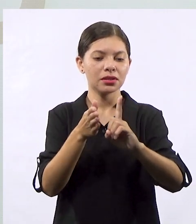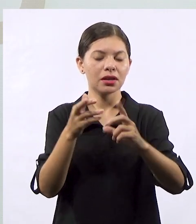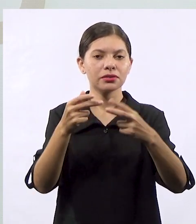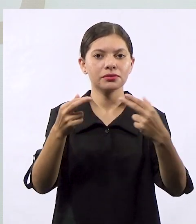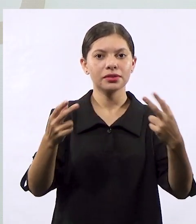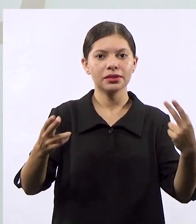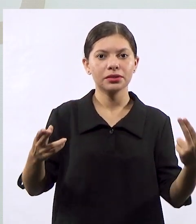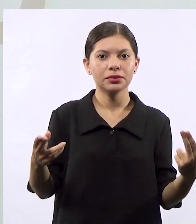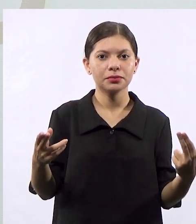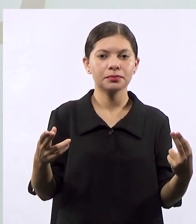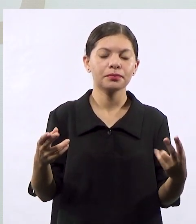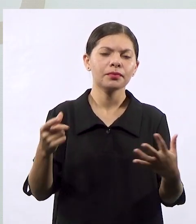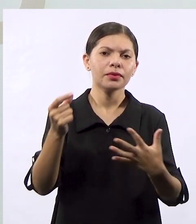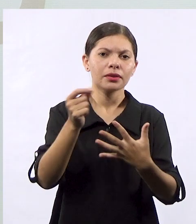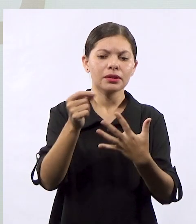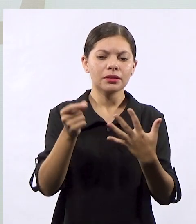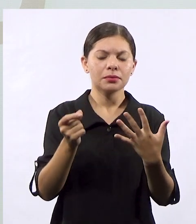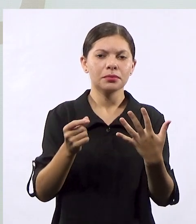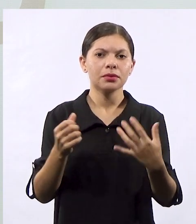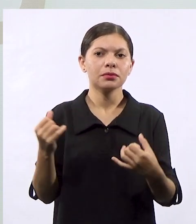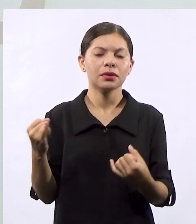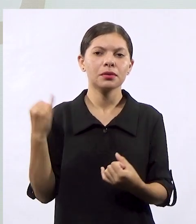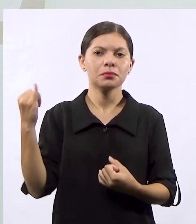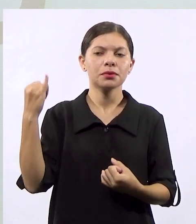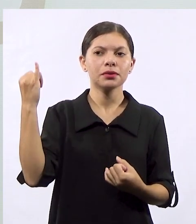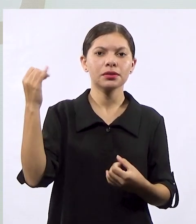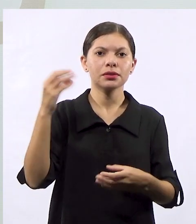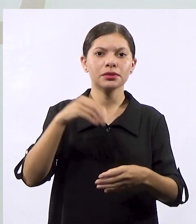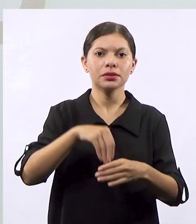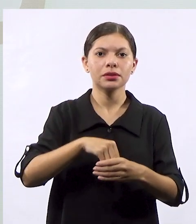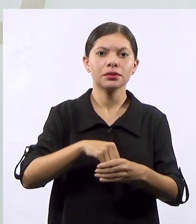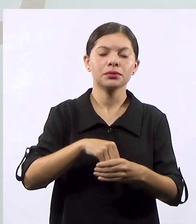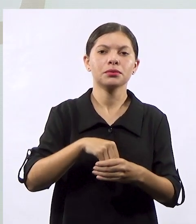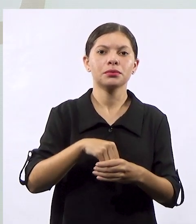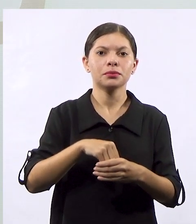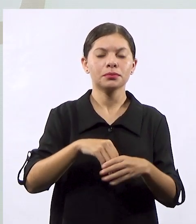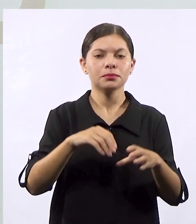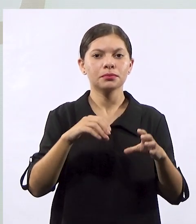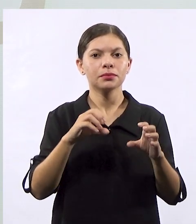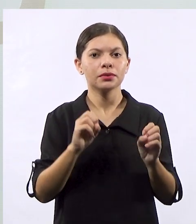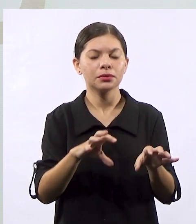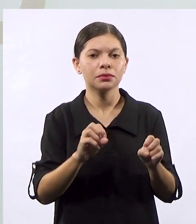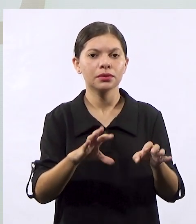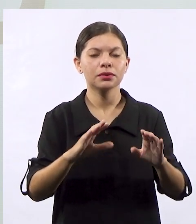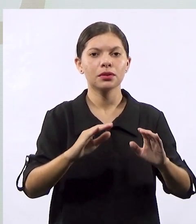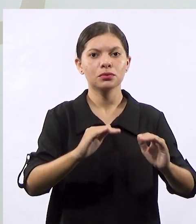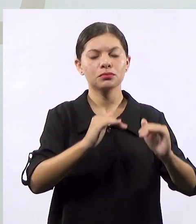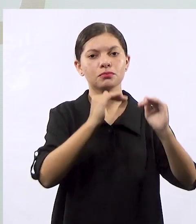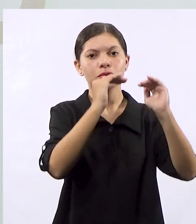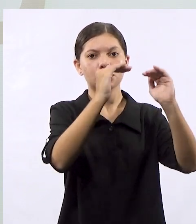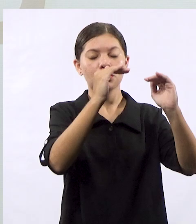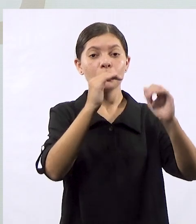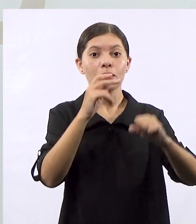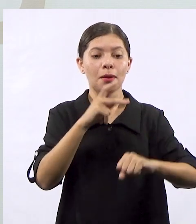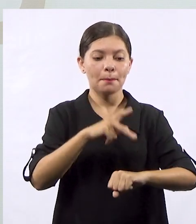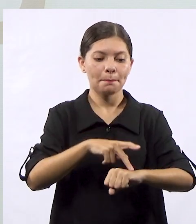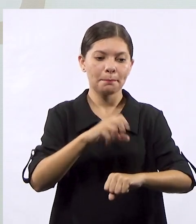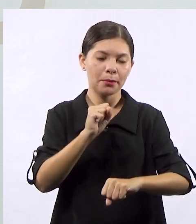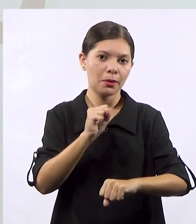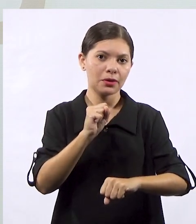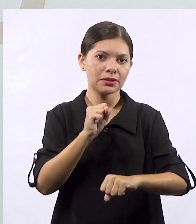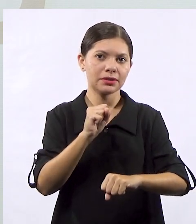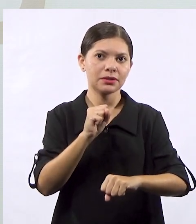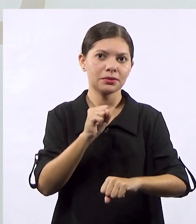modalidades. Um elemento que é muito importante destacar dentro da educação superior é que a pós-graduação, ela